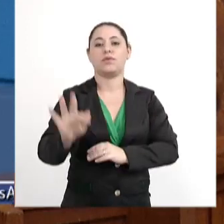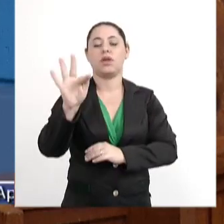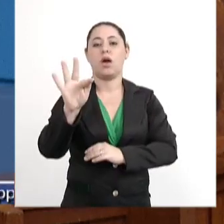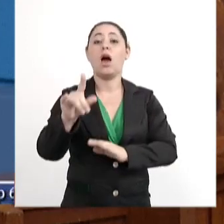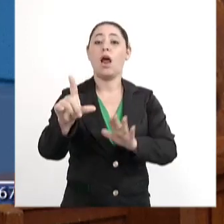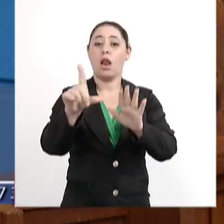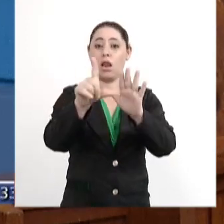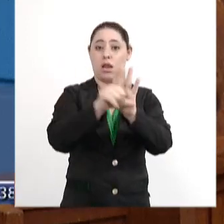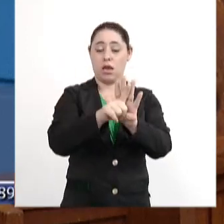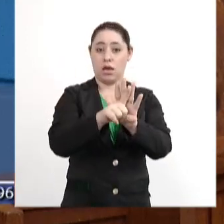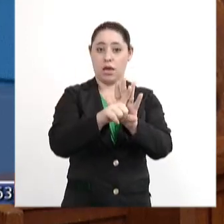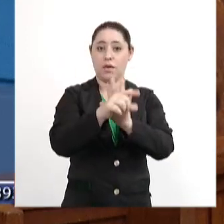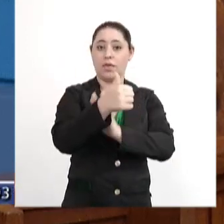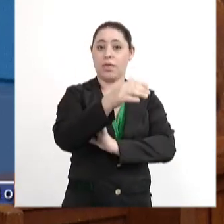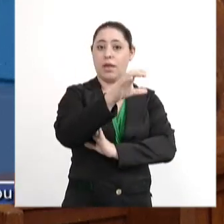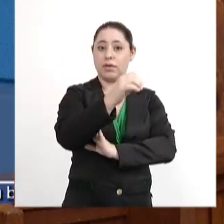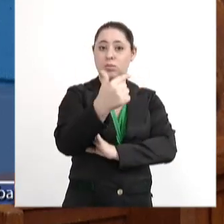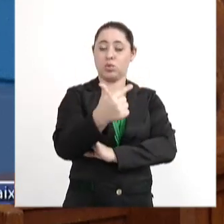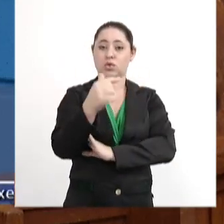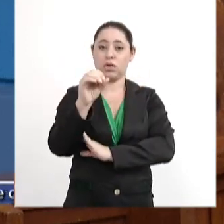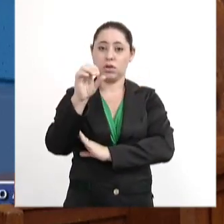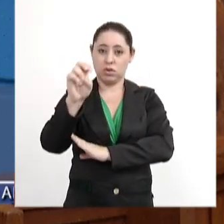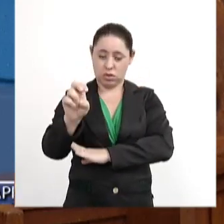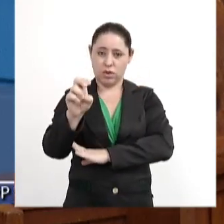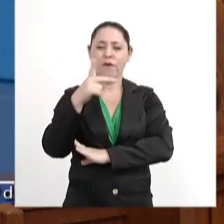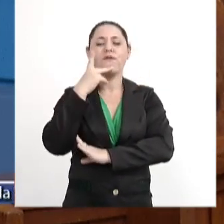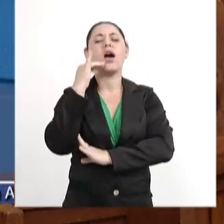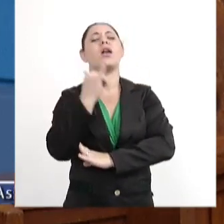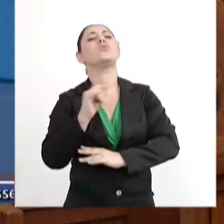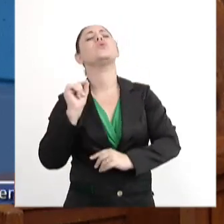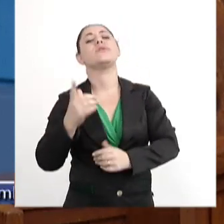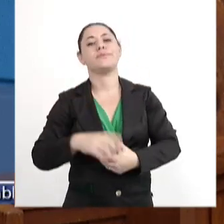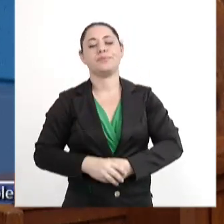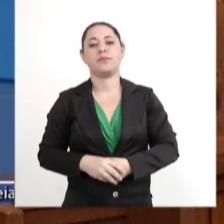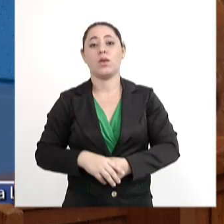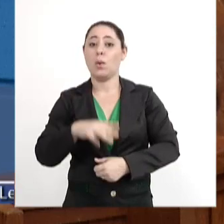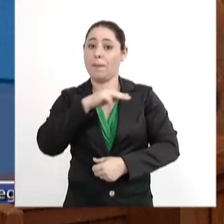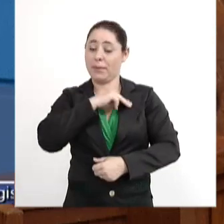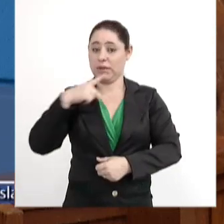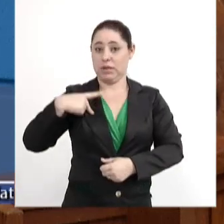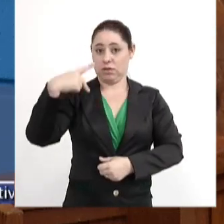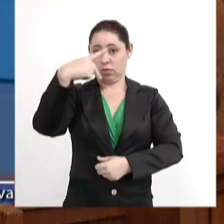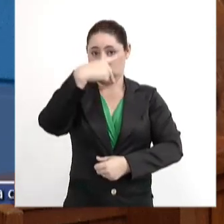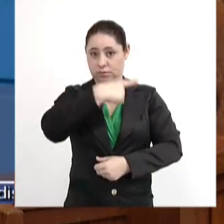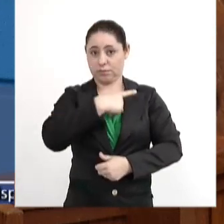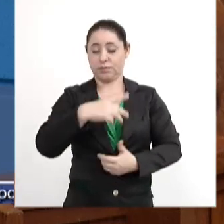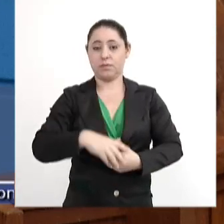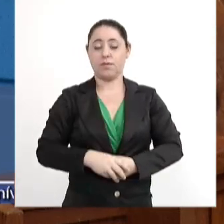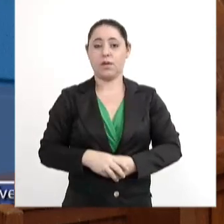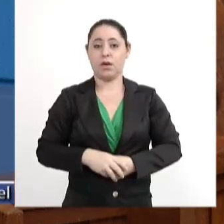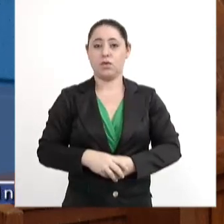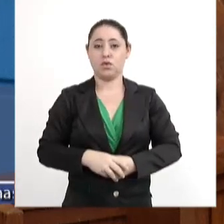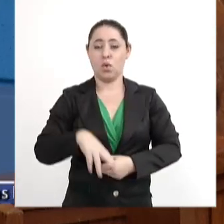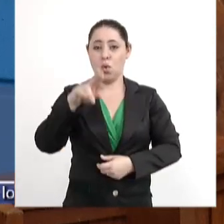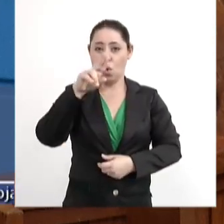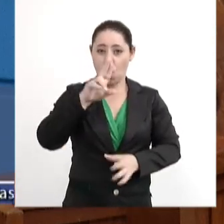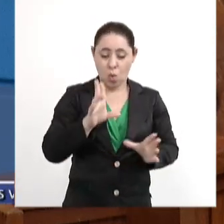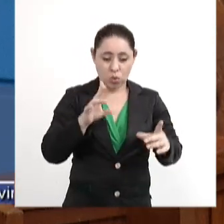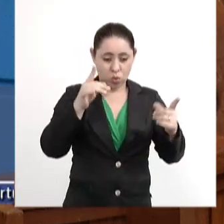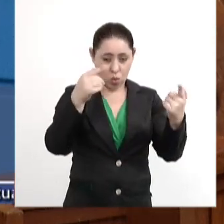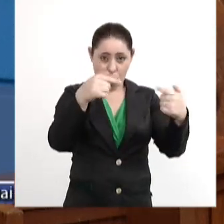lei federal é a Lei 10.205. O que ela diz? O Ministério da Saúde, por intermédio do